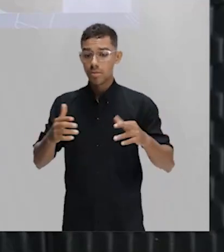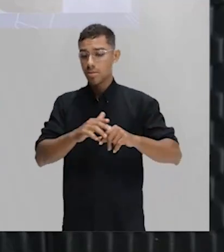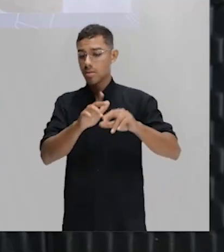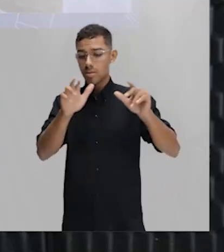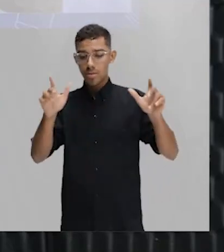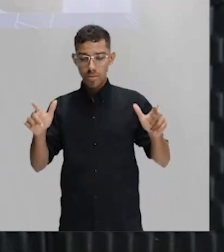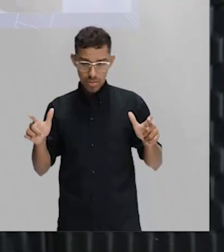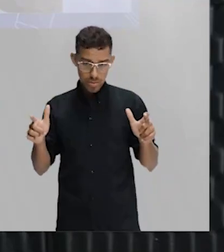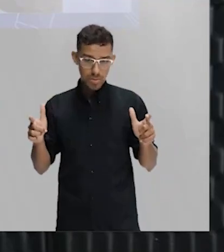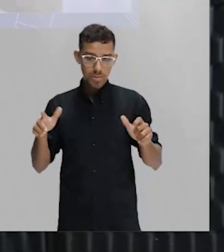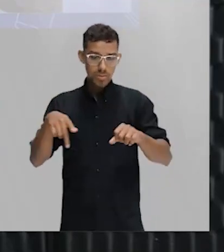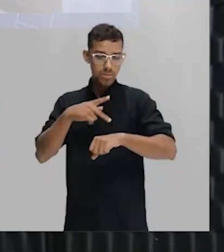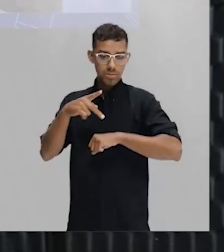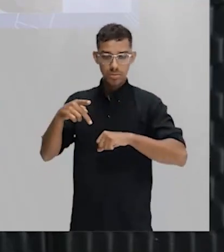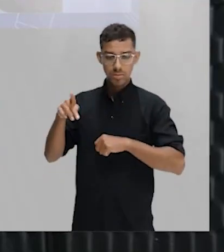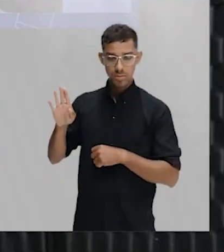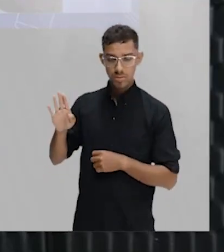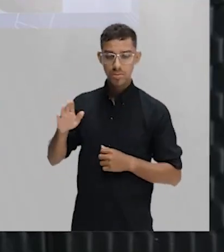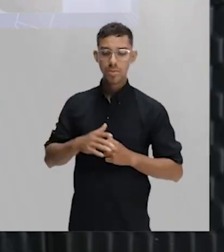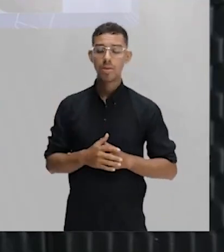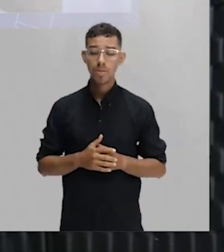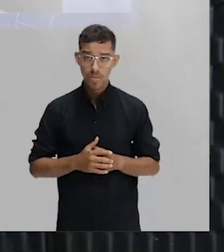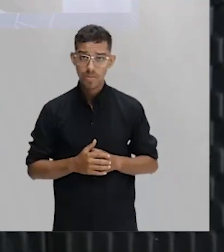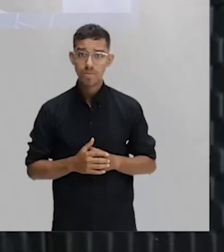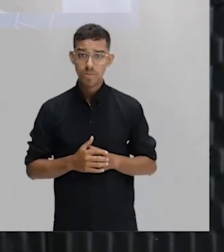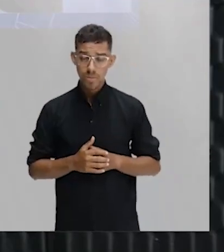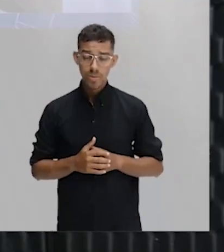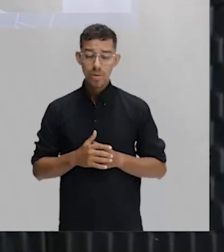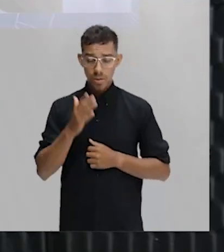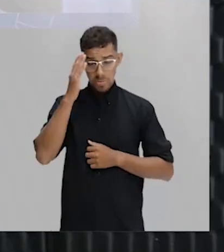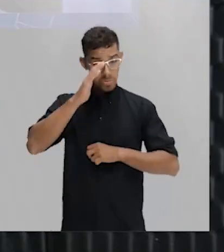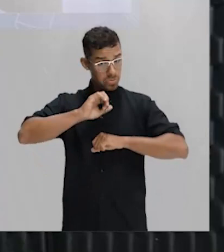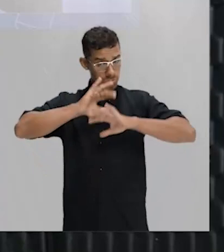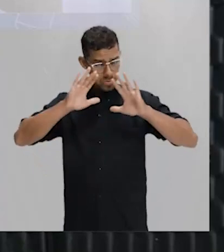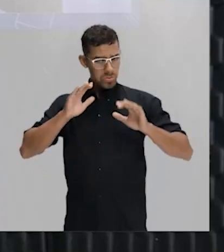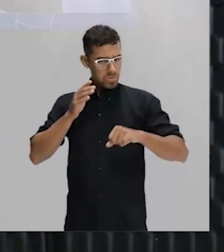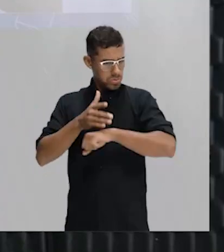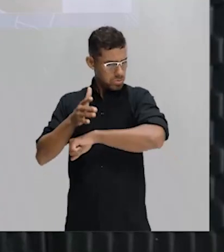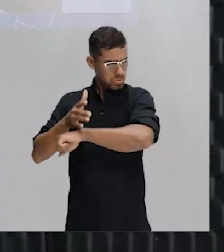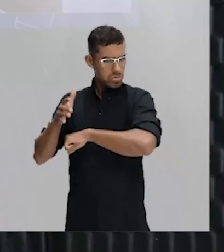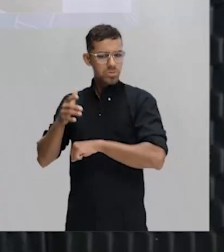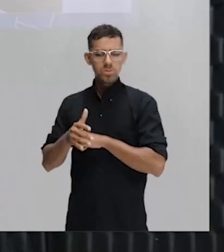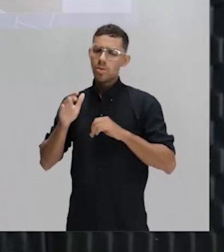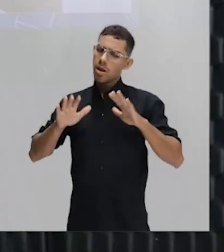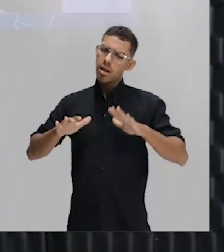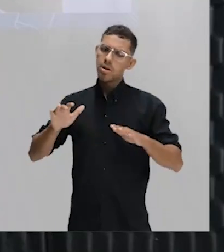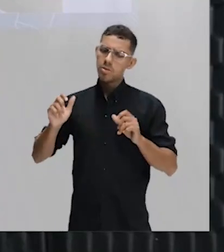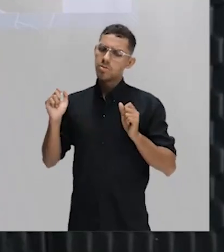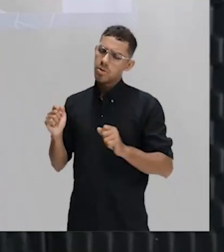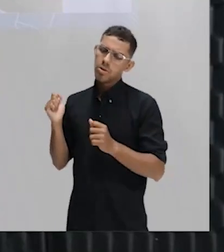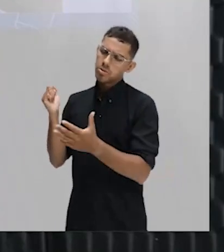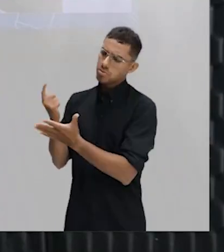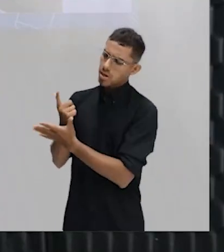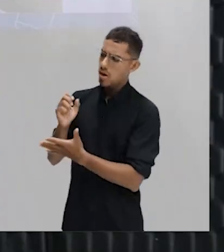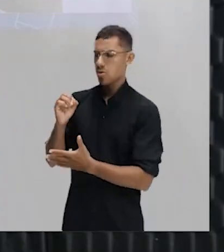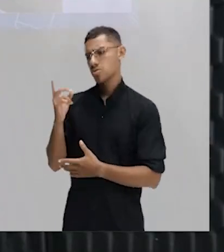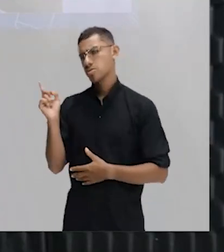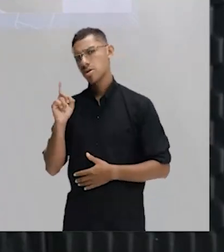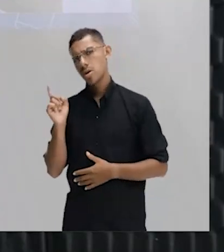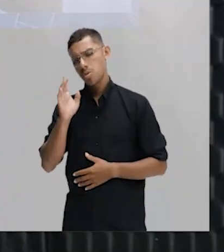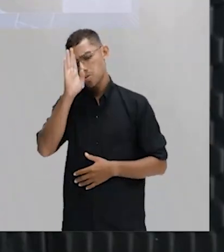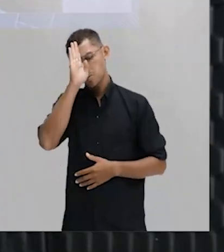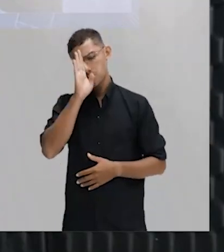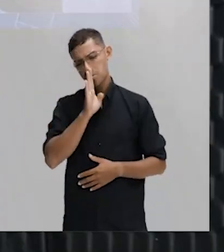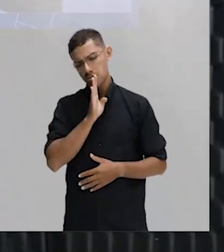Agora eu entendi o que é um centro cultural. É um local onde eu tenho acesso, às vezes eu possa pagar ou não, os valores são